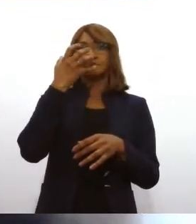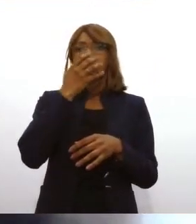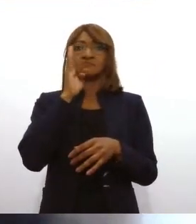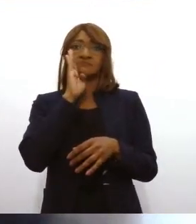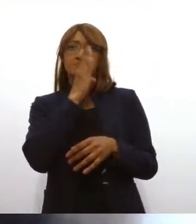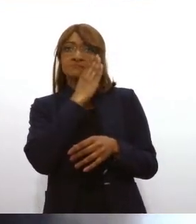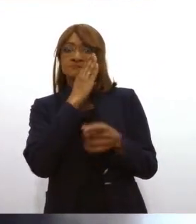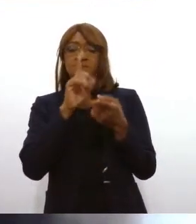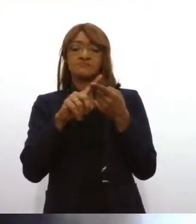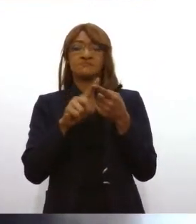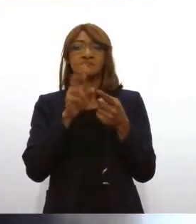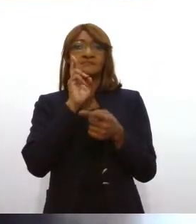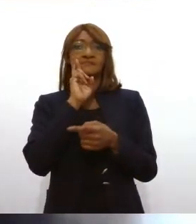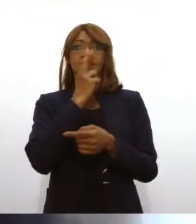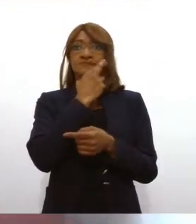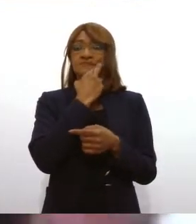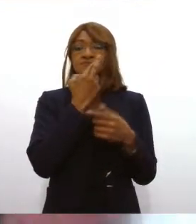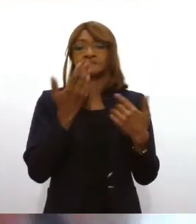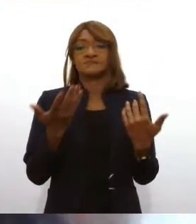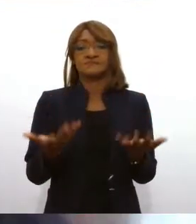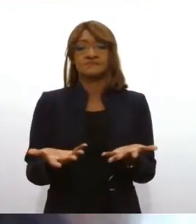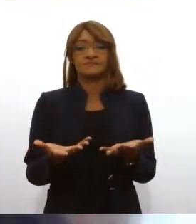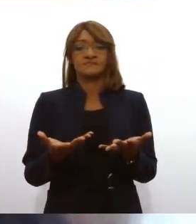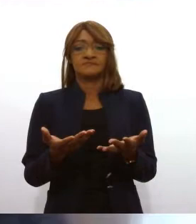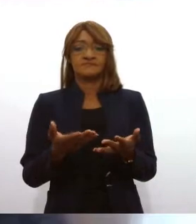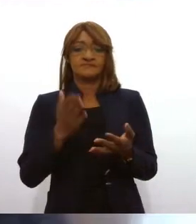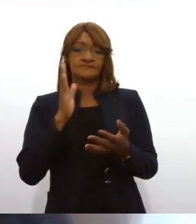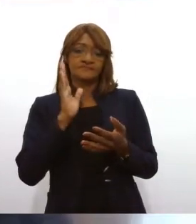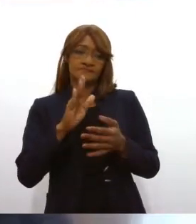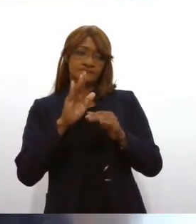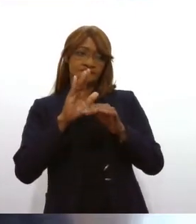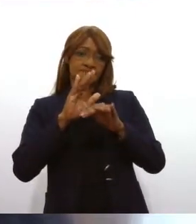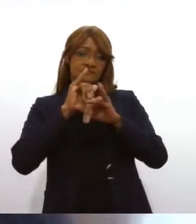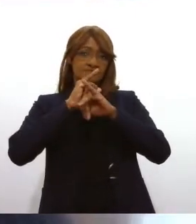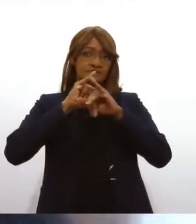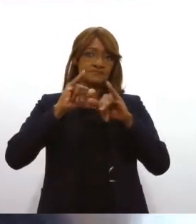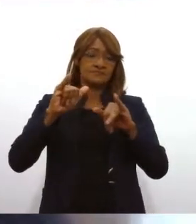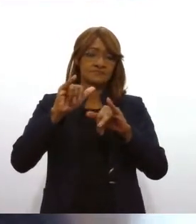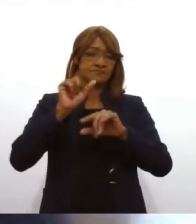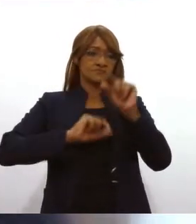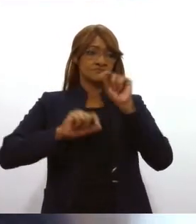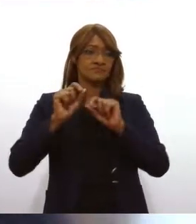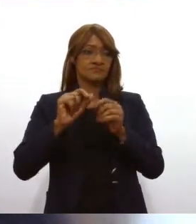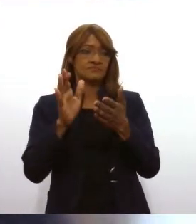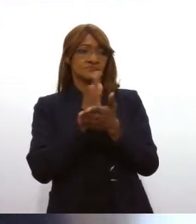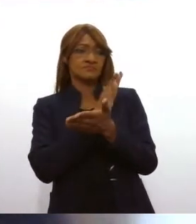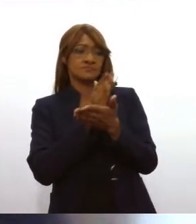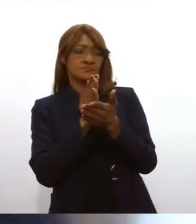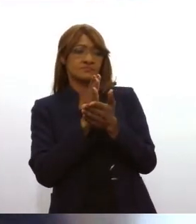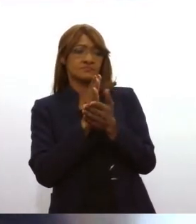novo o desejo nas pessoas, e isso foi dito, inclusive, por nós lá, de que alguns eventos que